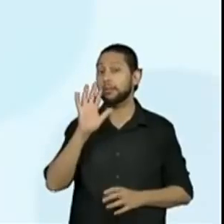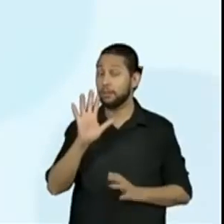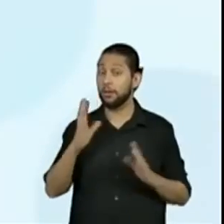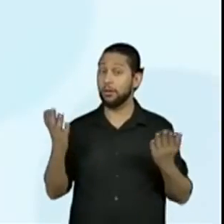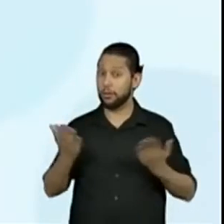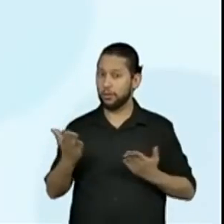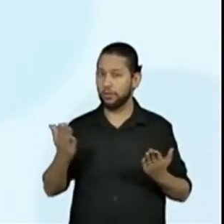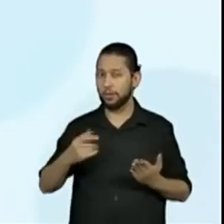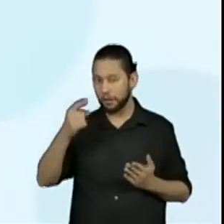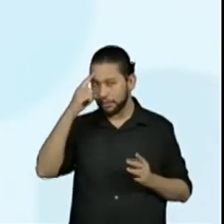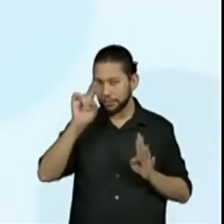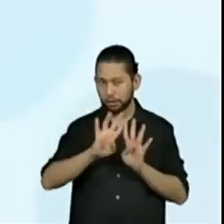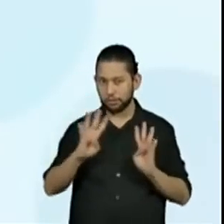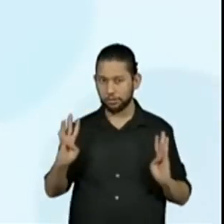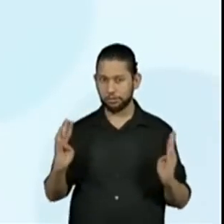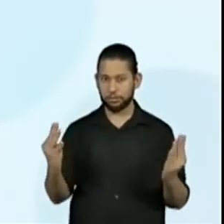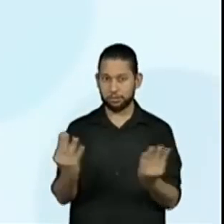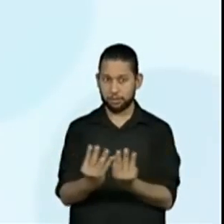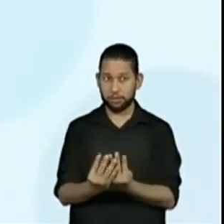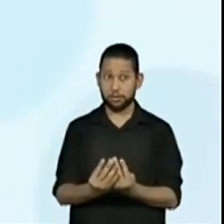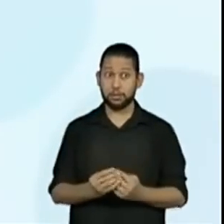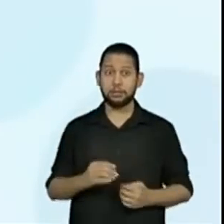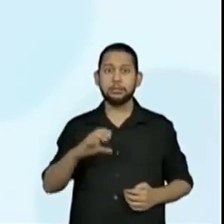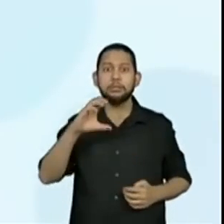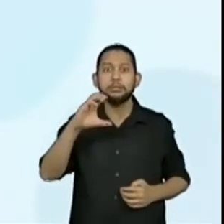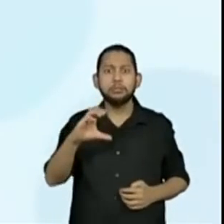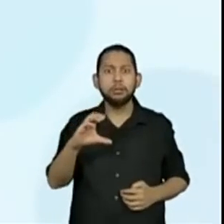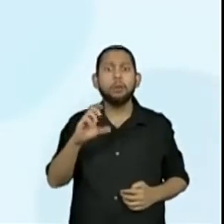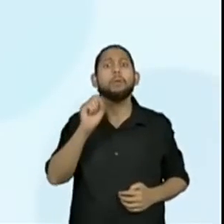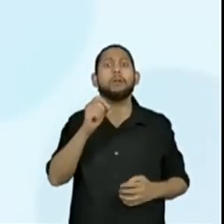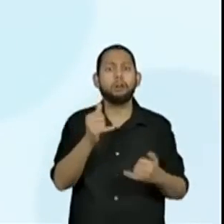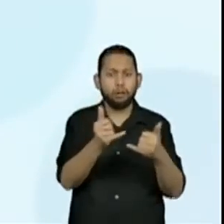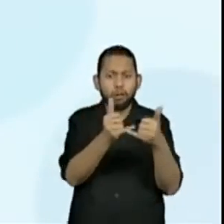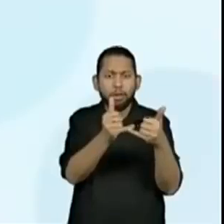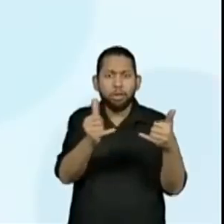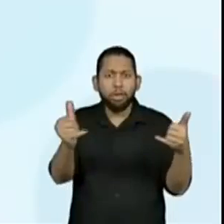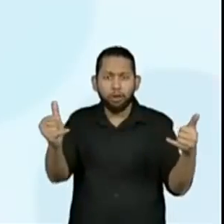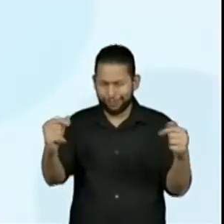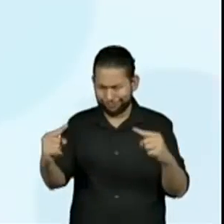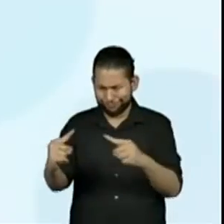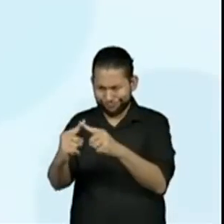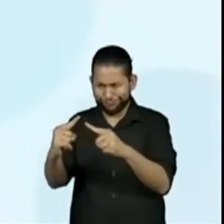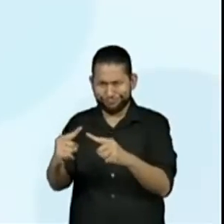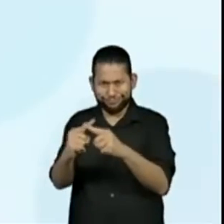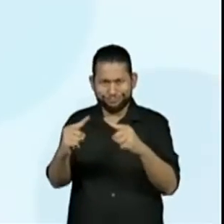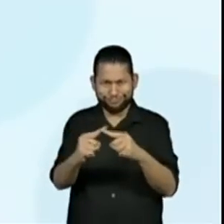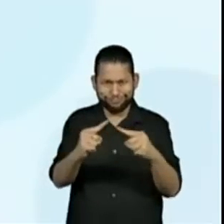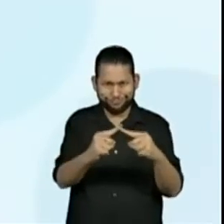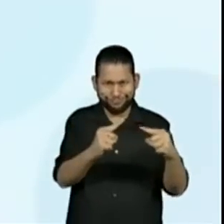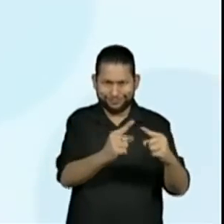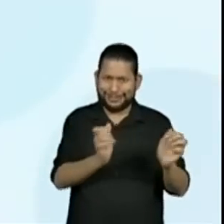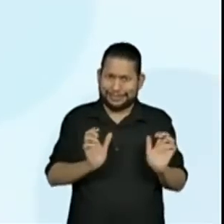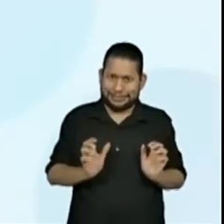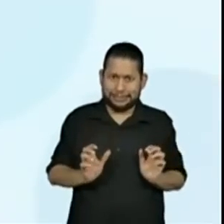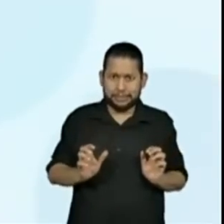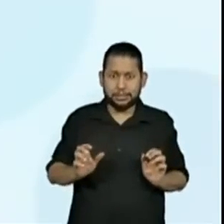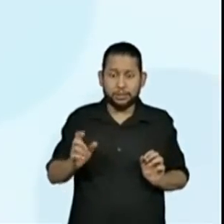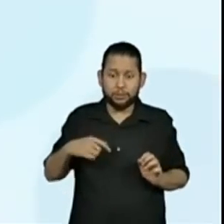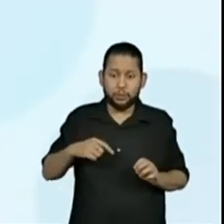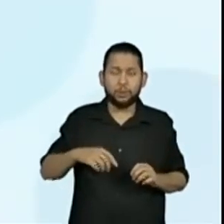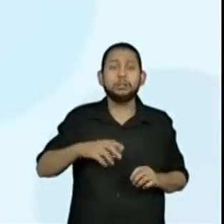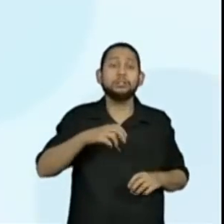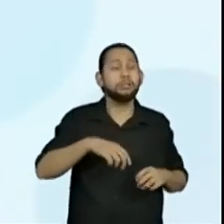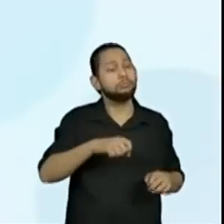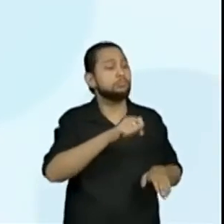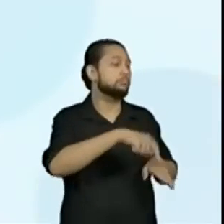da cerca na letra C A gente tem um arame farpado aqui não é não sei não me parece tão adequado para uma horta Eu